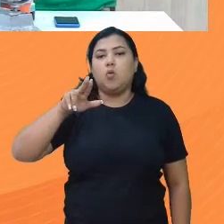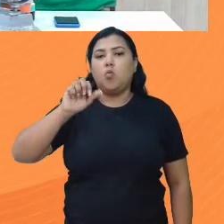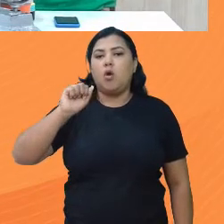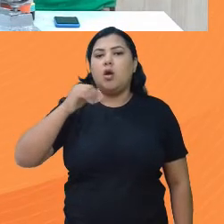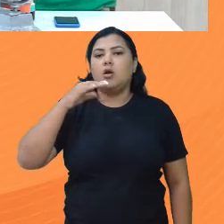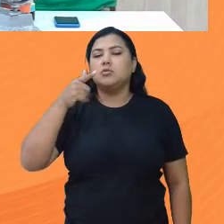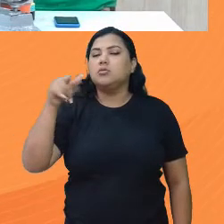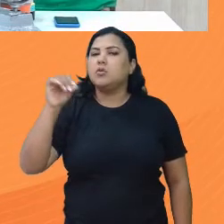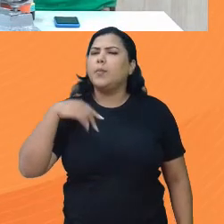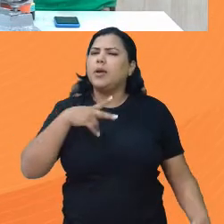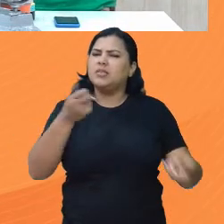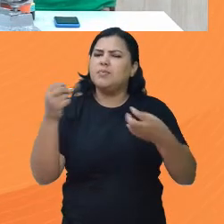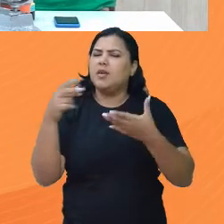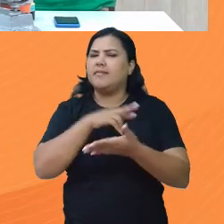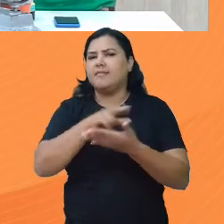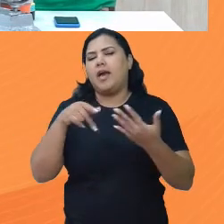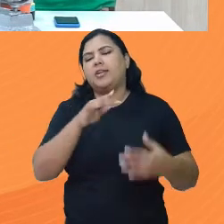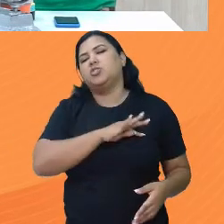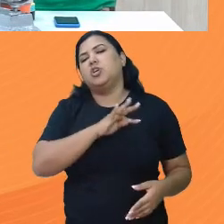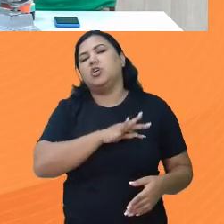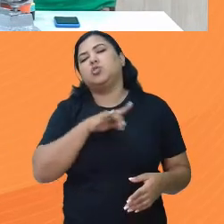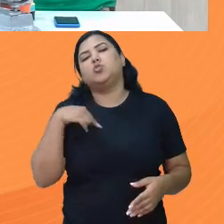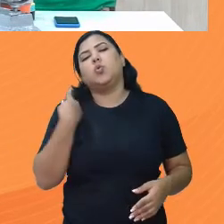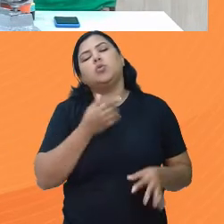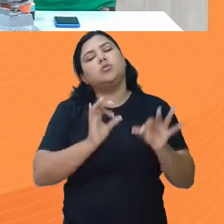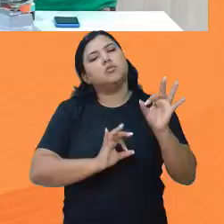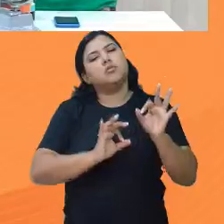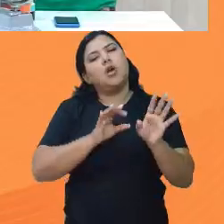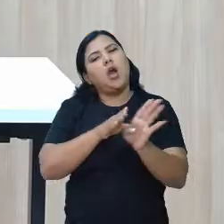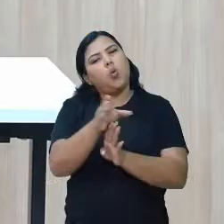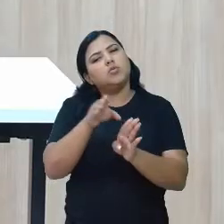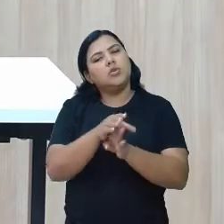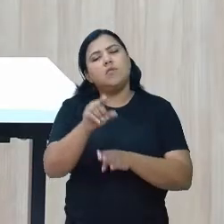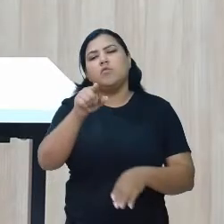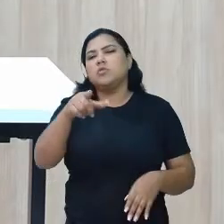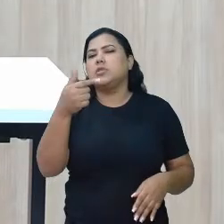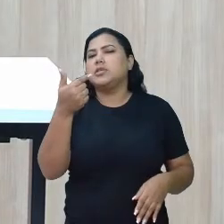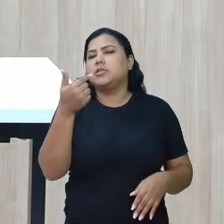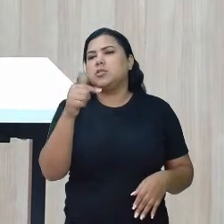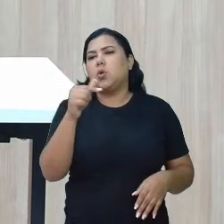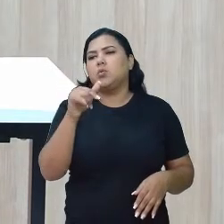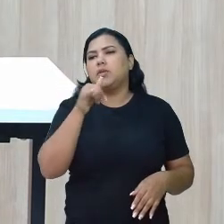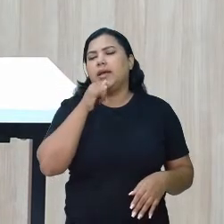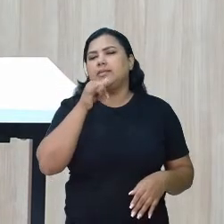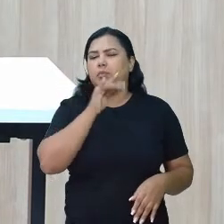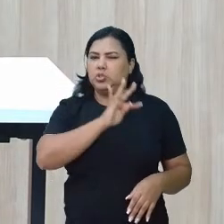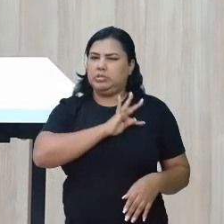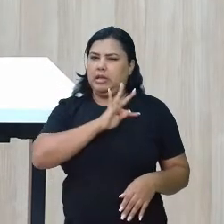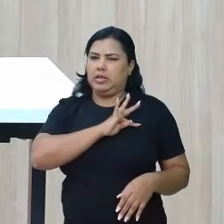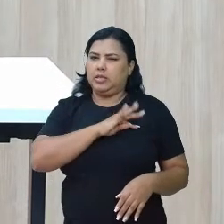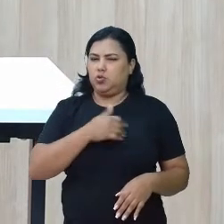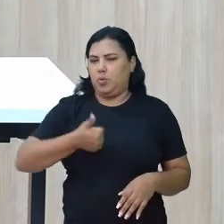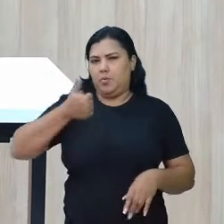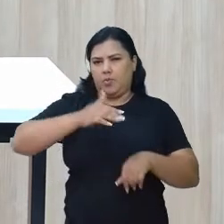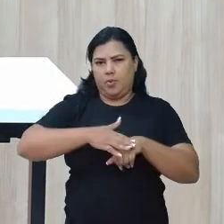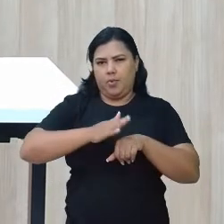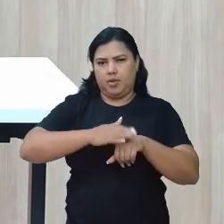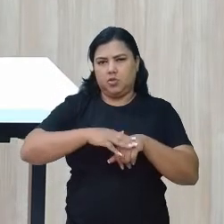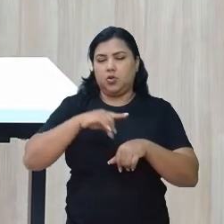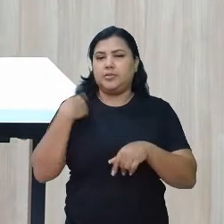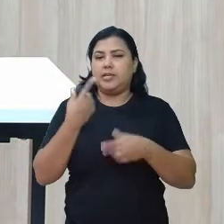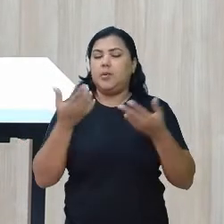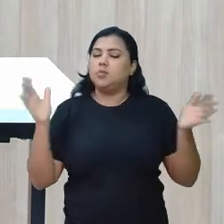técnicas, né? A gente aconselha, né, a gente planejou essa aula, você não tendo contato com essas técnicas no primeiro momento, ou seja, a gente